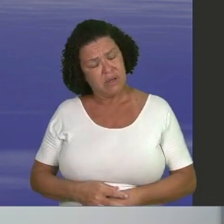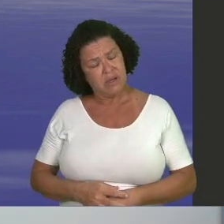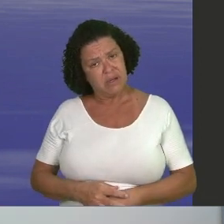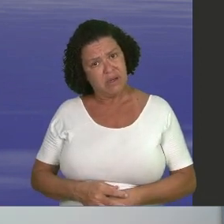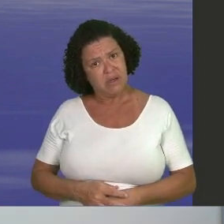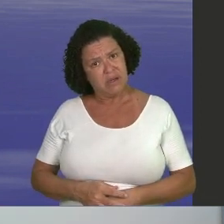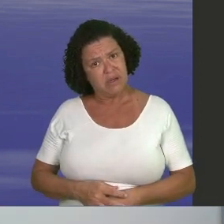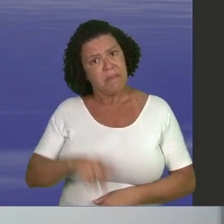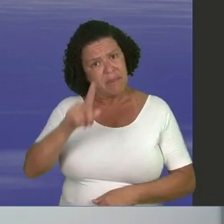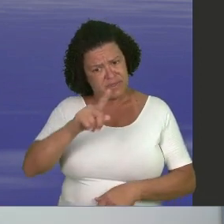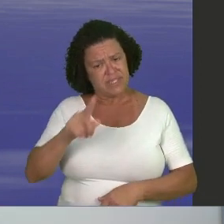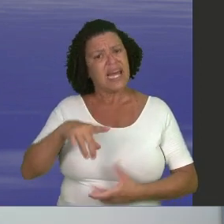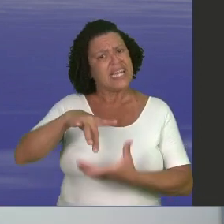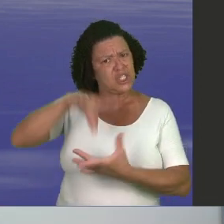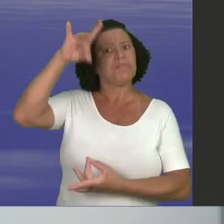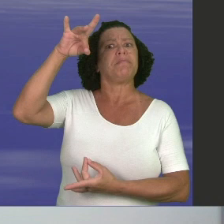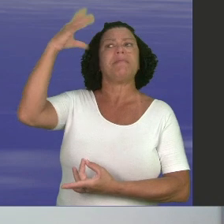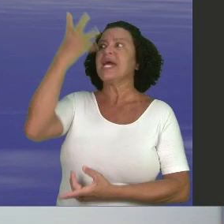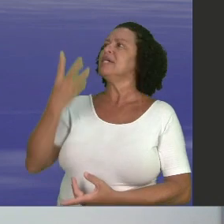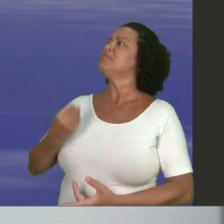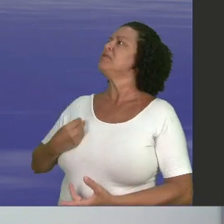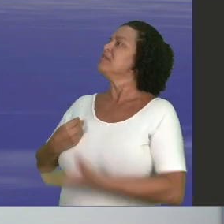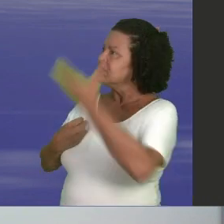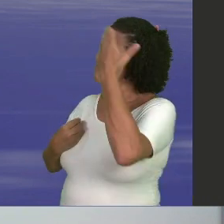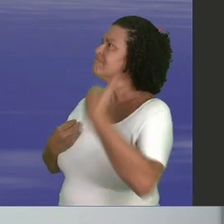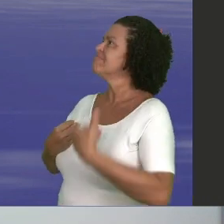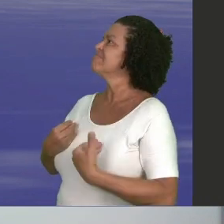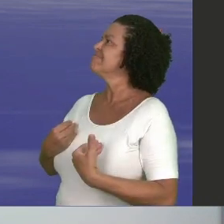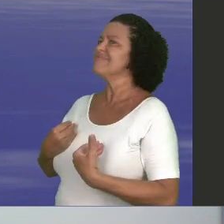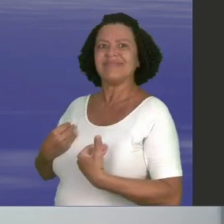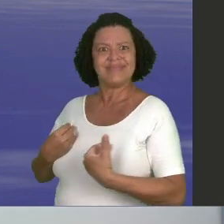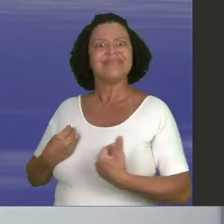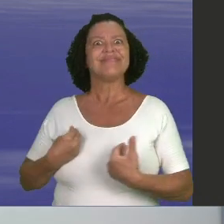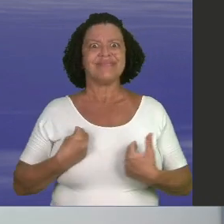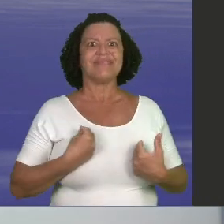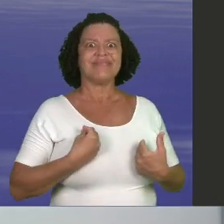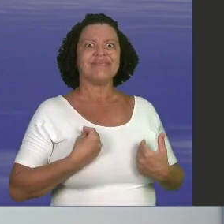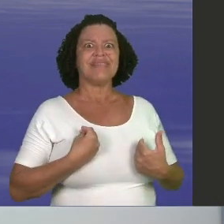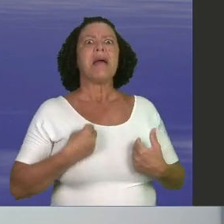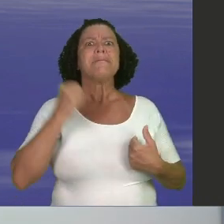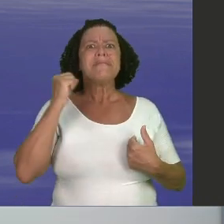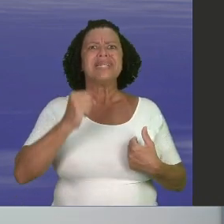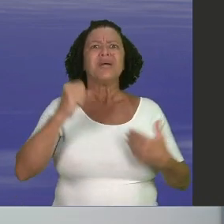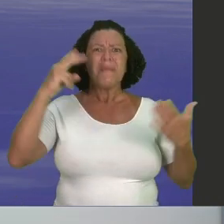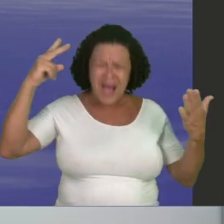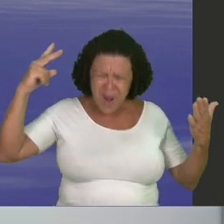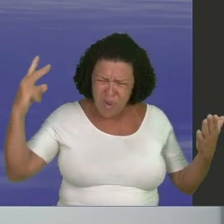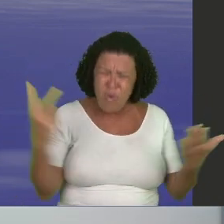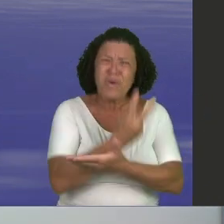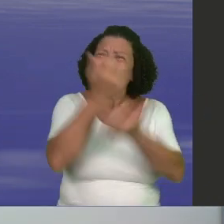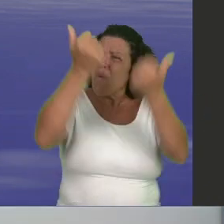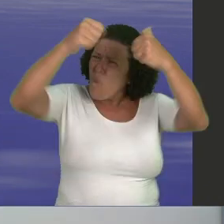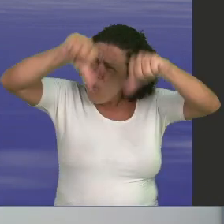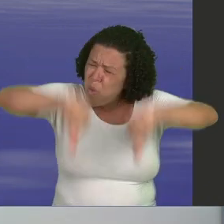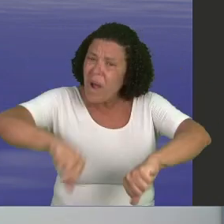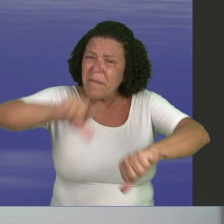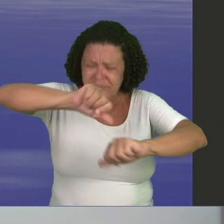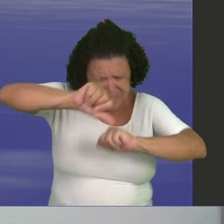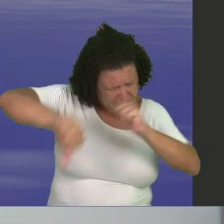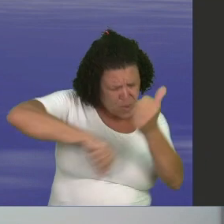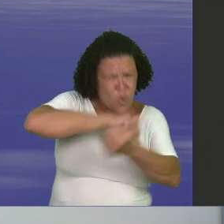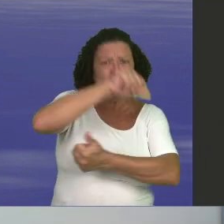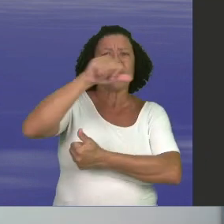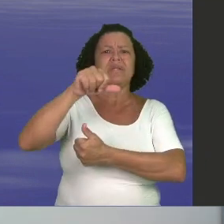para sermos espíritas? Precisa ter algo catastrófico na nossa vida para ir ao